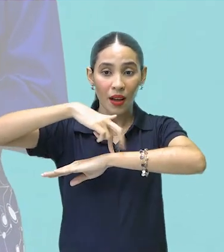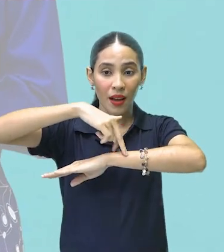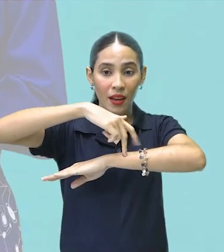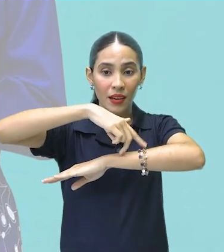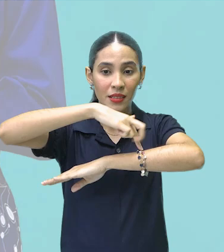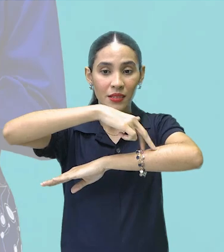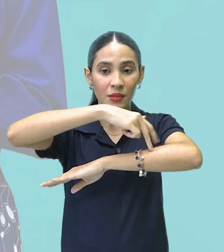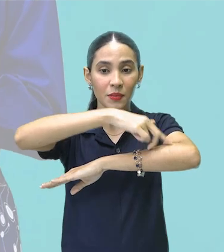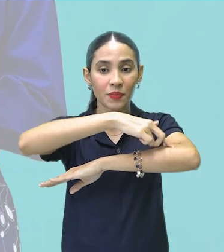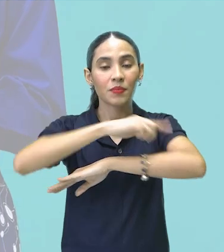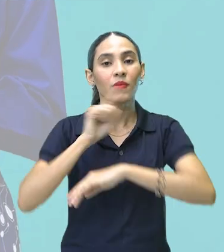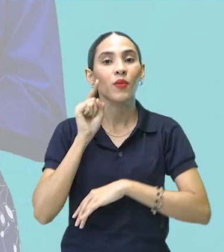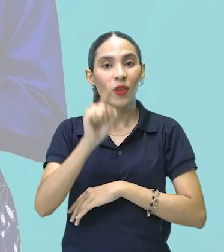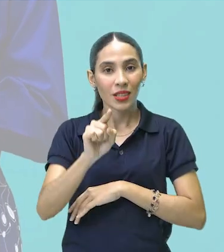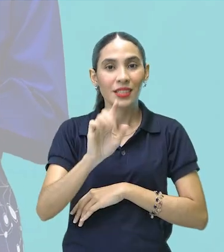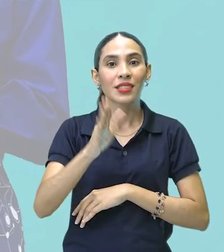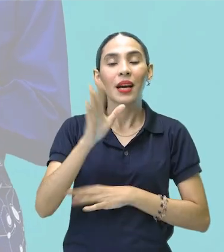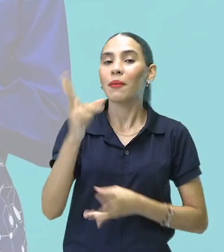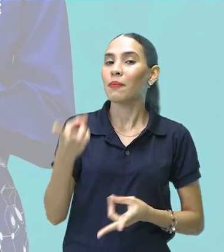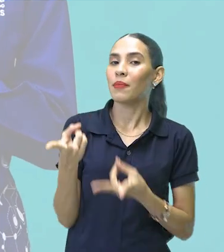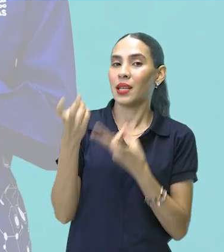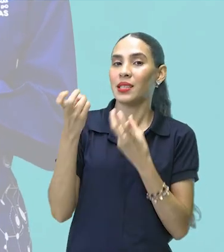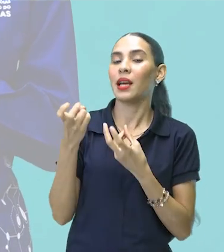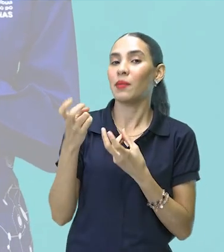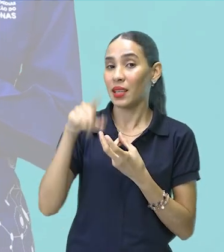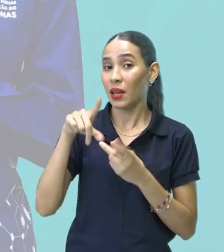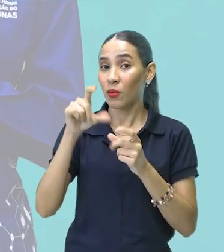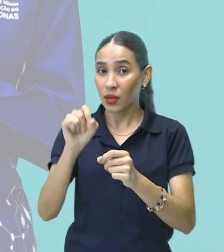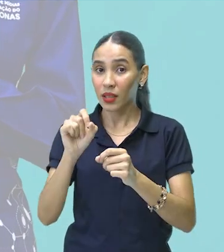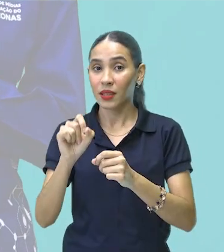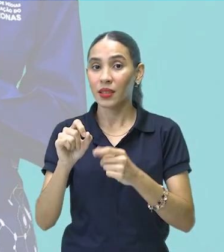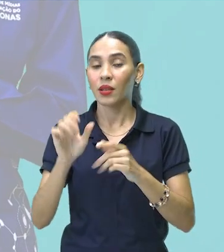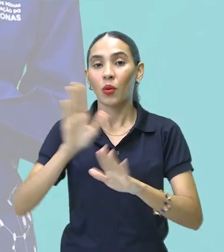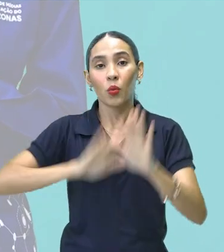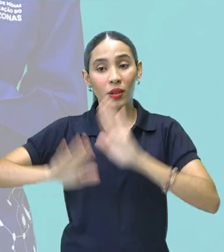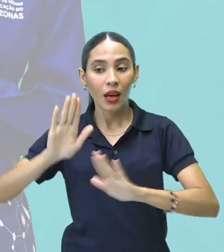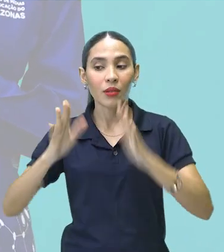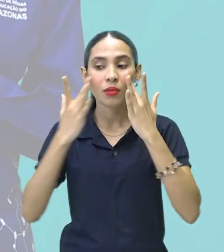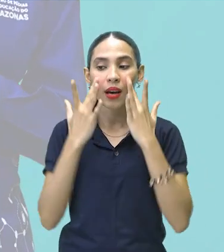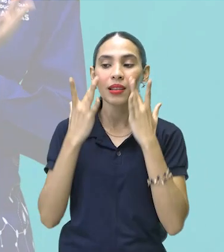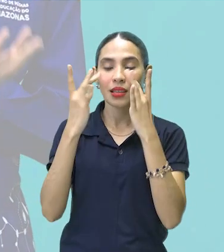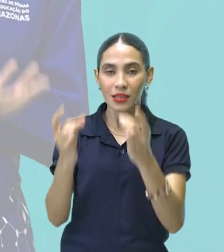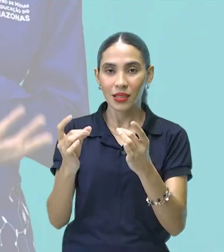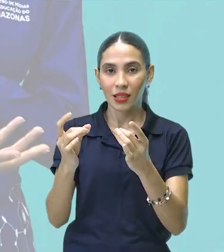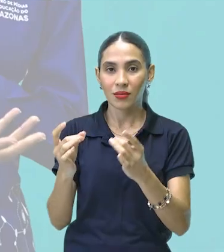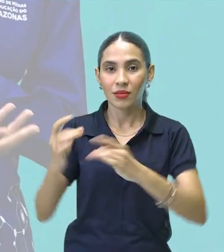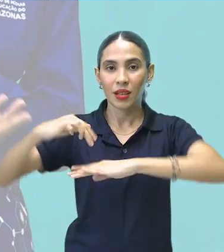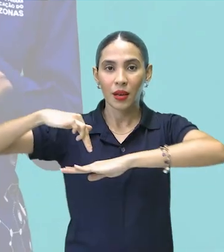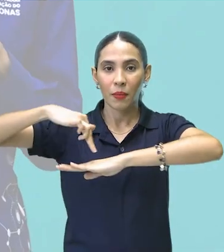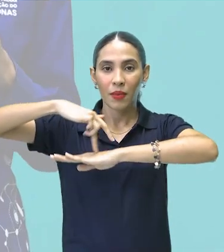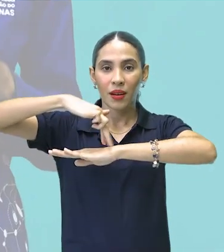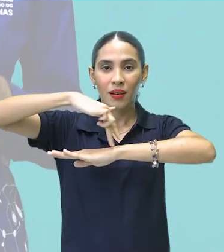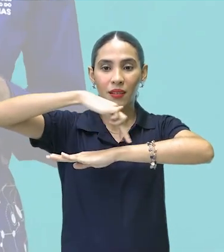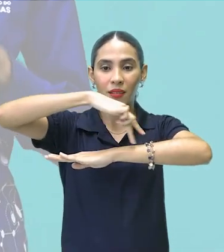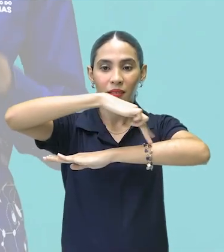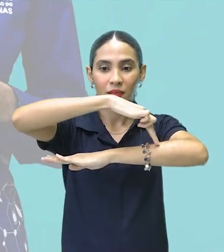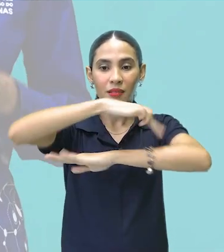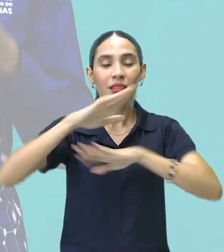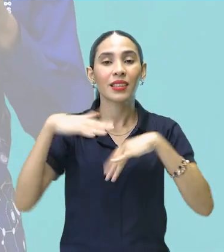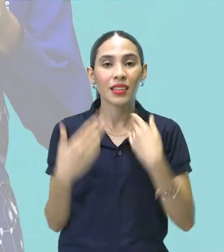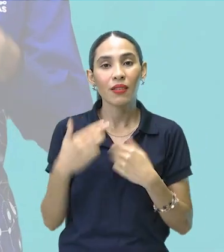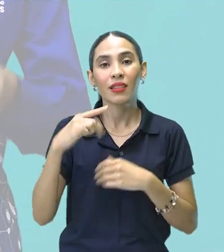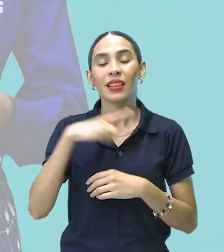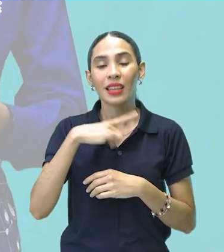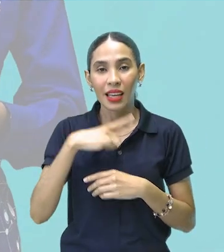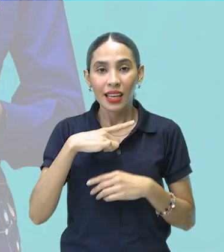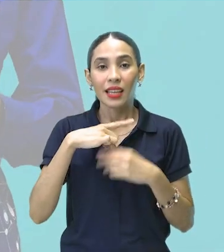pessoa atravessando, você já percebe que é para ter atenção ao atravessar. Ali você tem